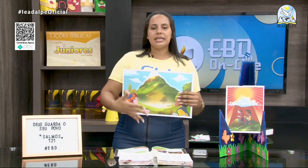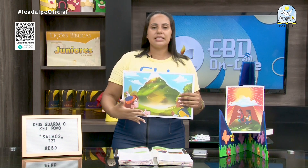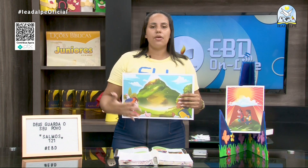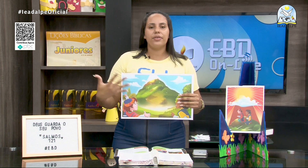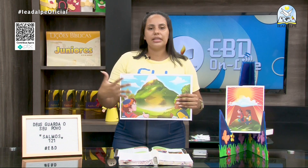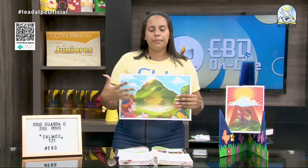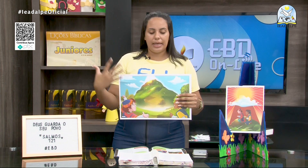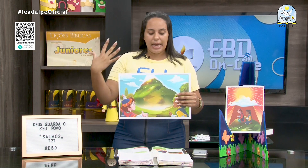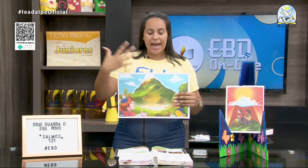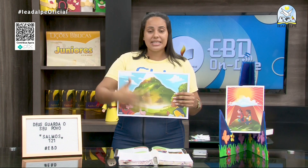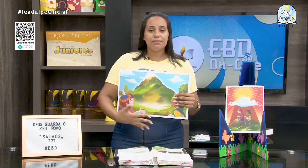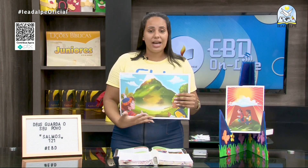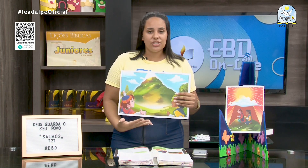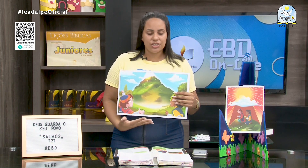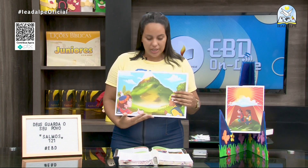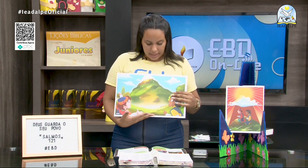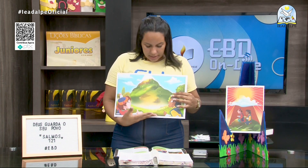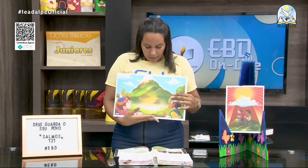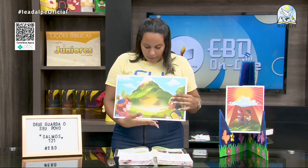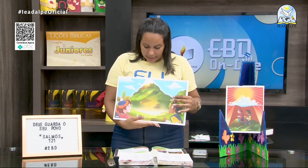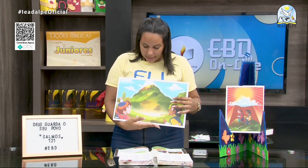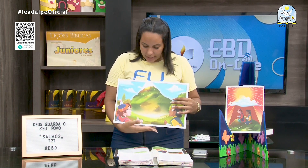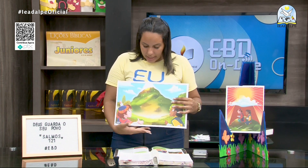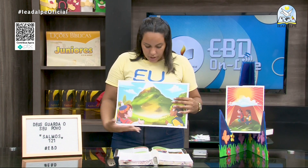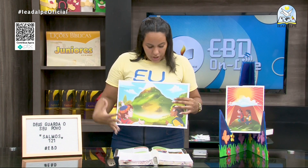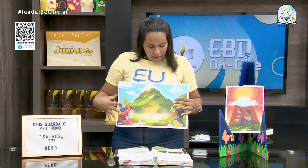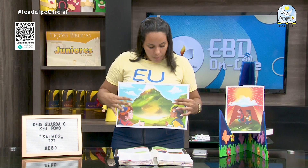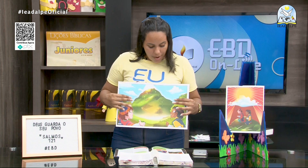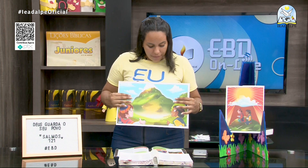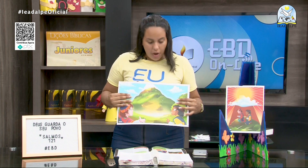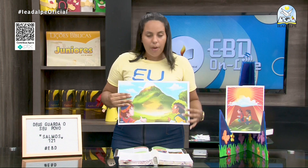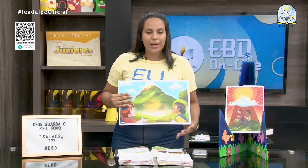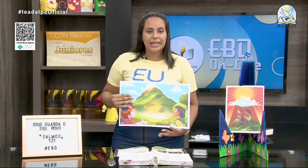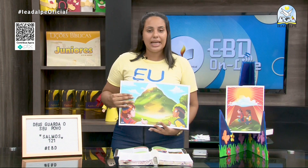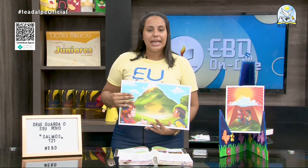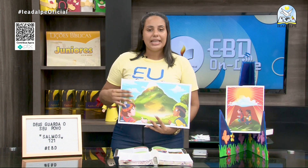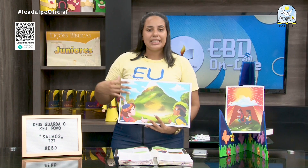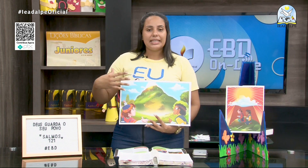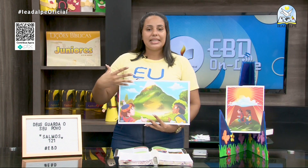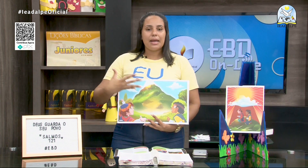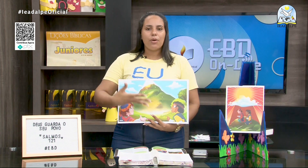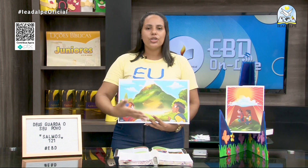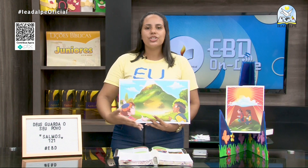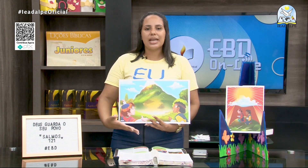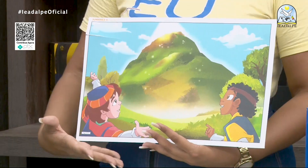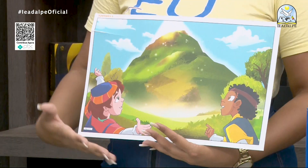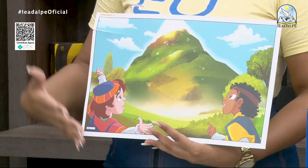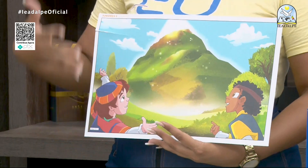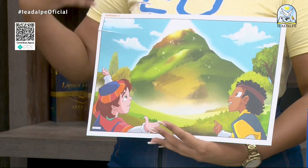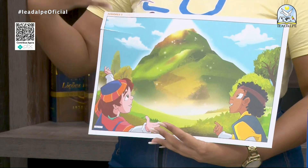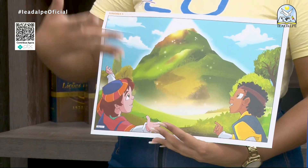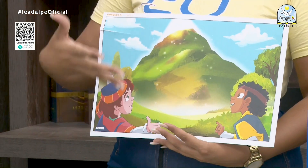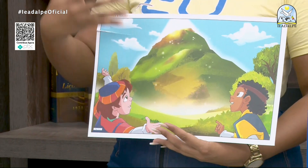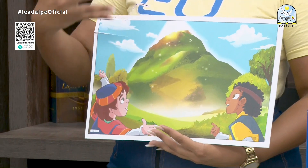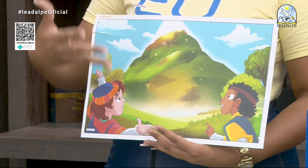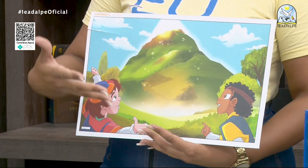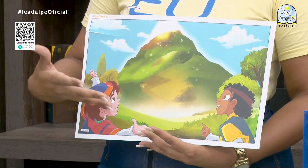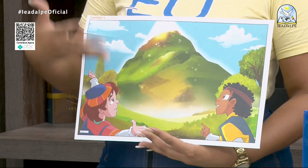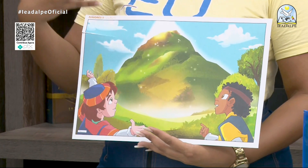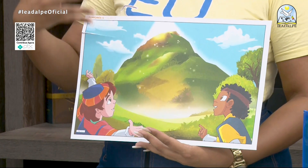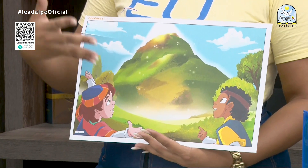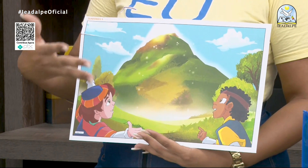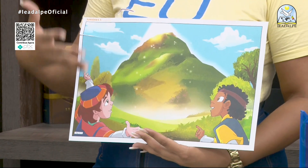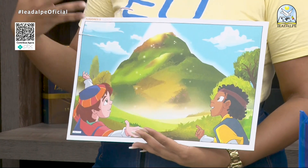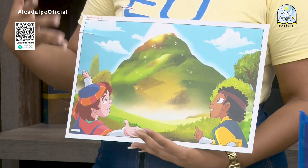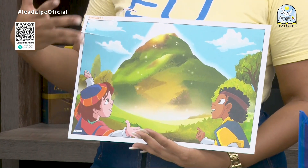Na nossa lição vem também as imagens. Então aqui já é uma forma, né, de demonstrar o primeiro